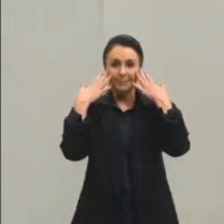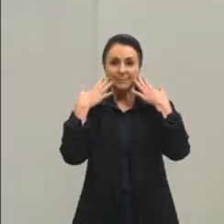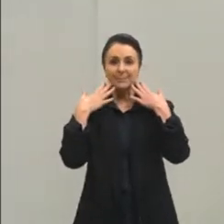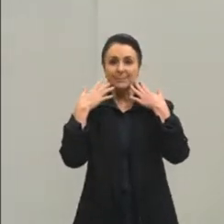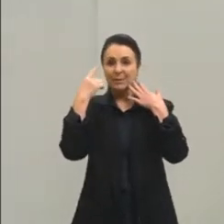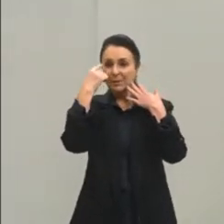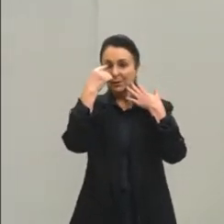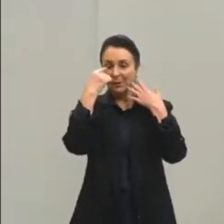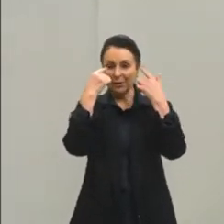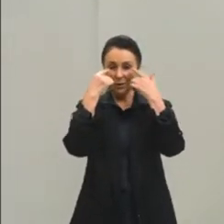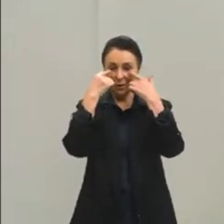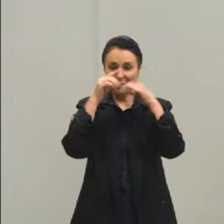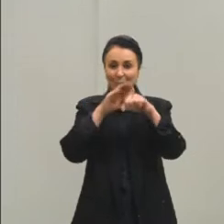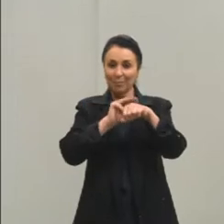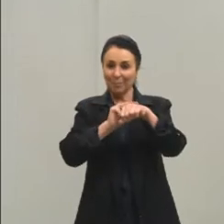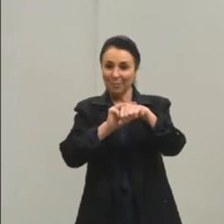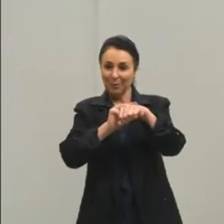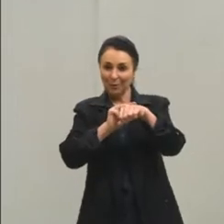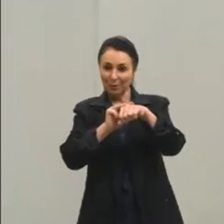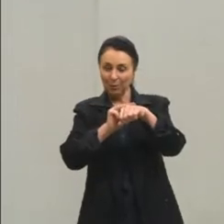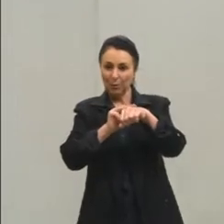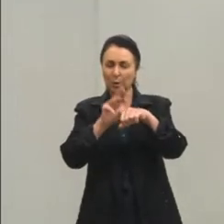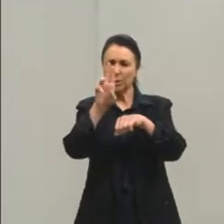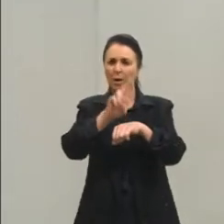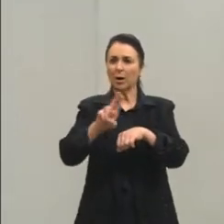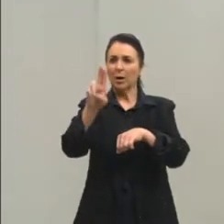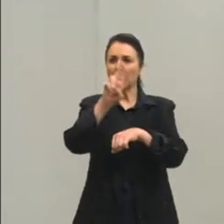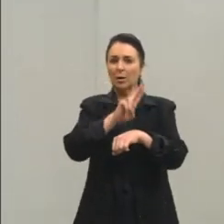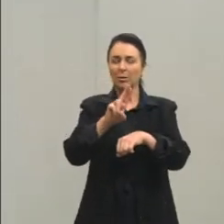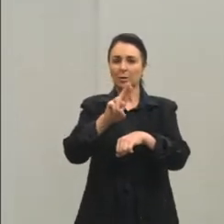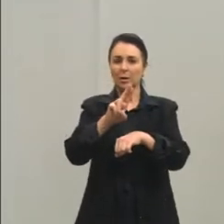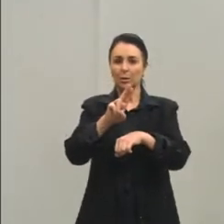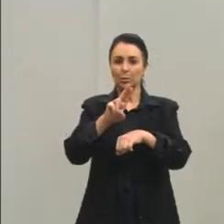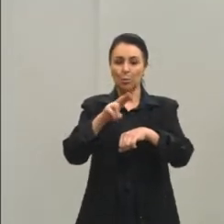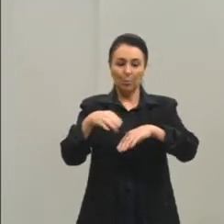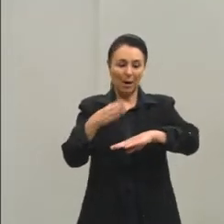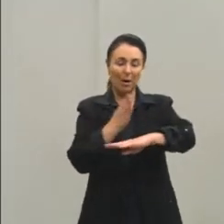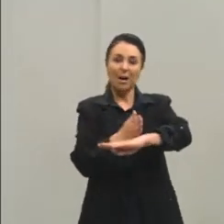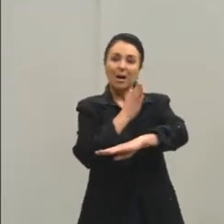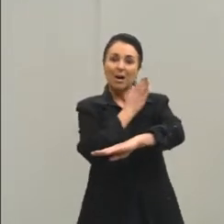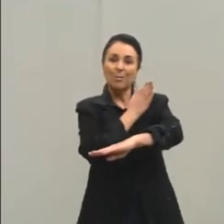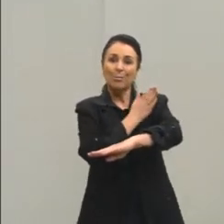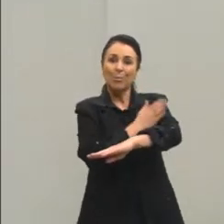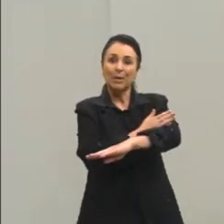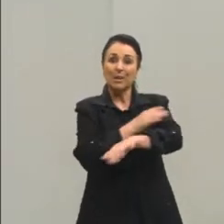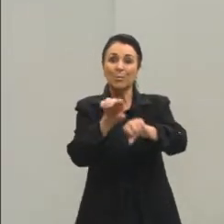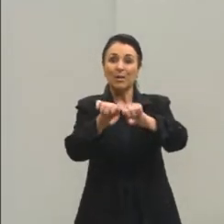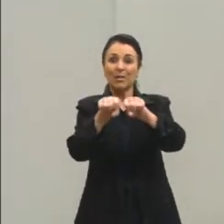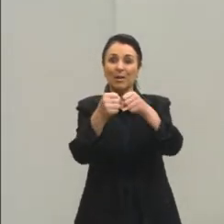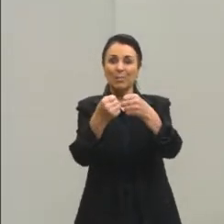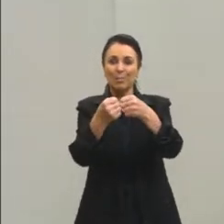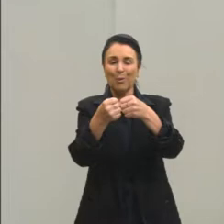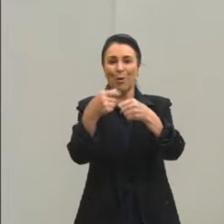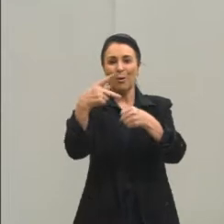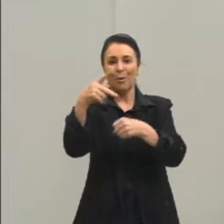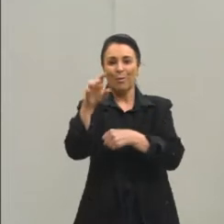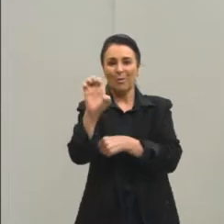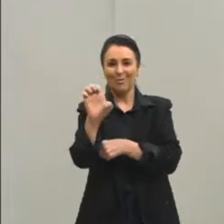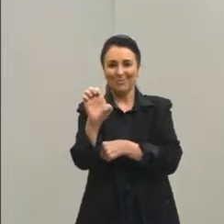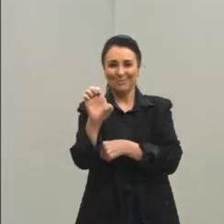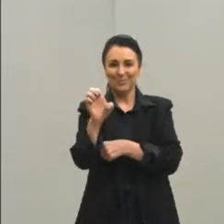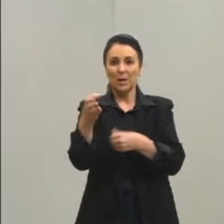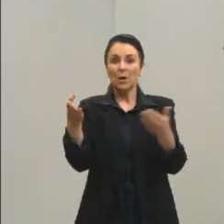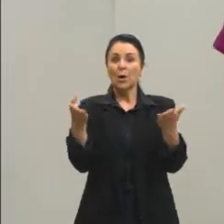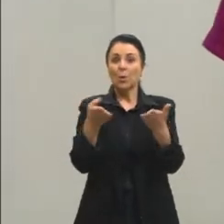olhos e cabelos castanhos e estou usando uma bota Ortopédica no pé direito hoje nós vamos trabalhar